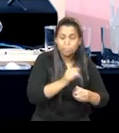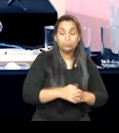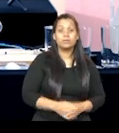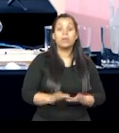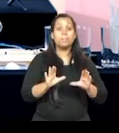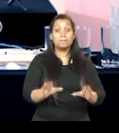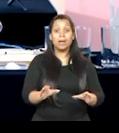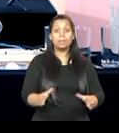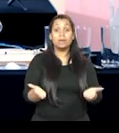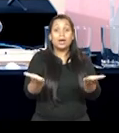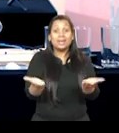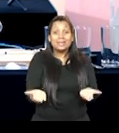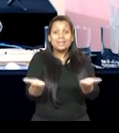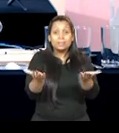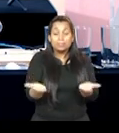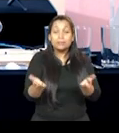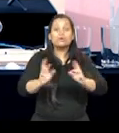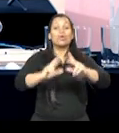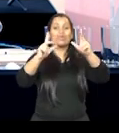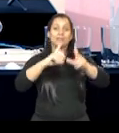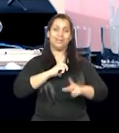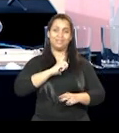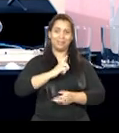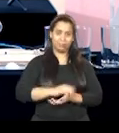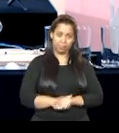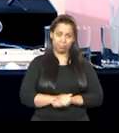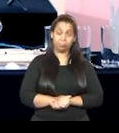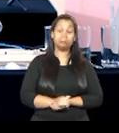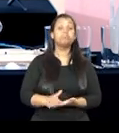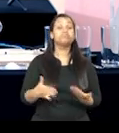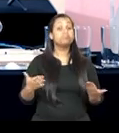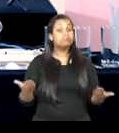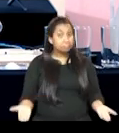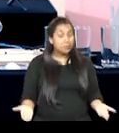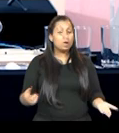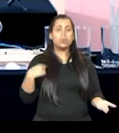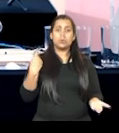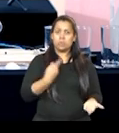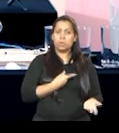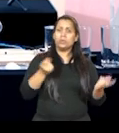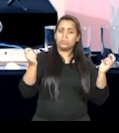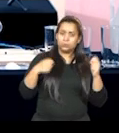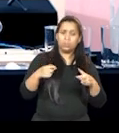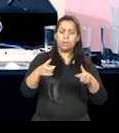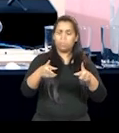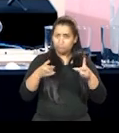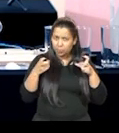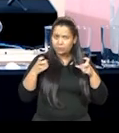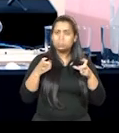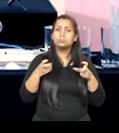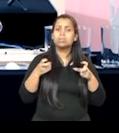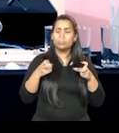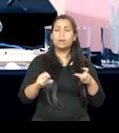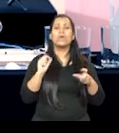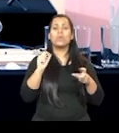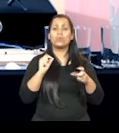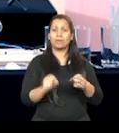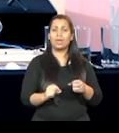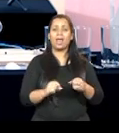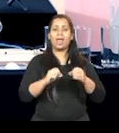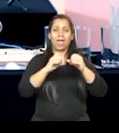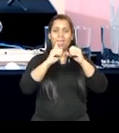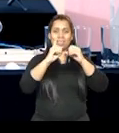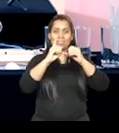só que na hora que pesamos deu uma diferença. A partir dele, nós conseguimos ver um pouco mais sobre densidade,